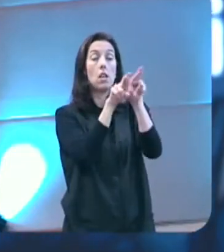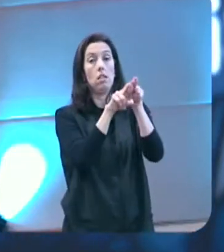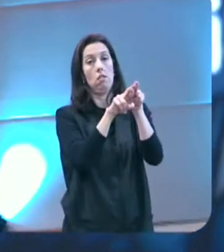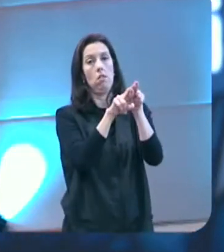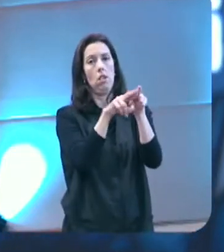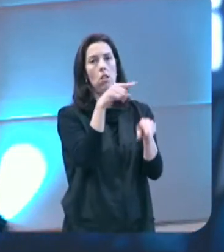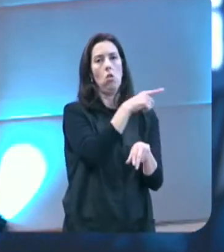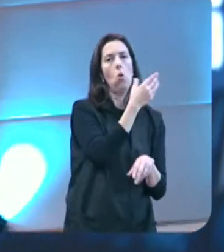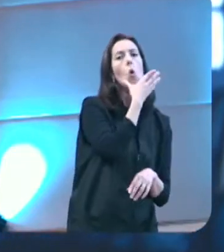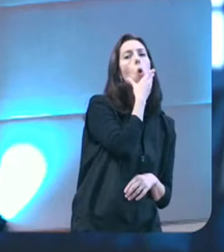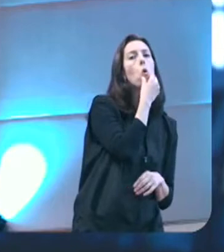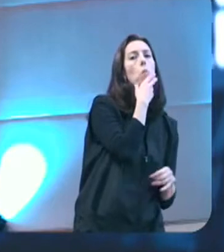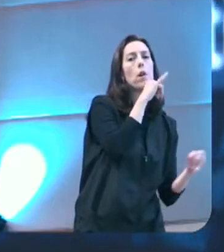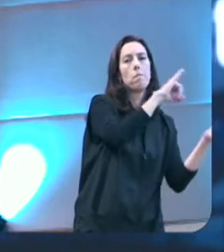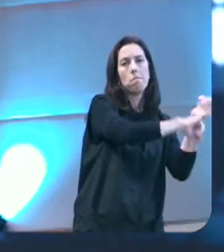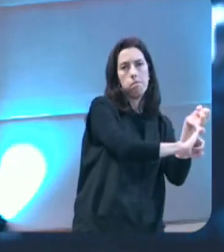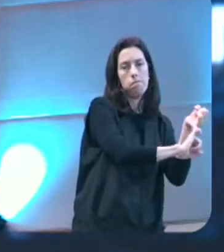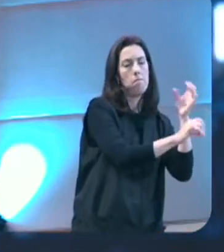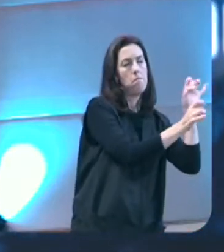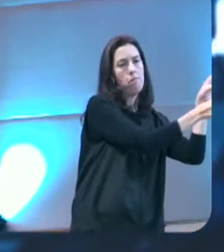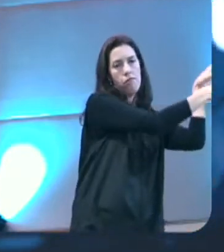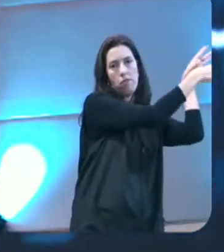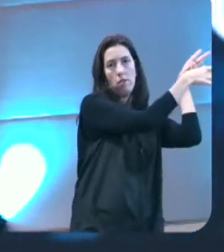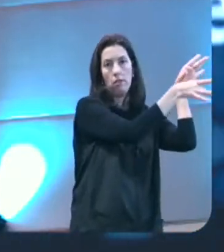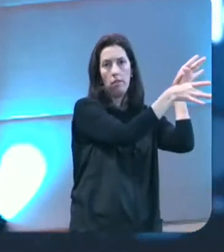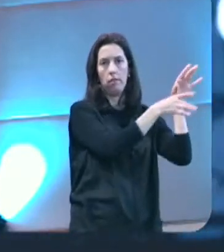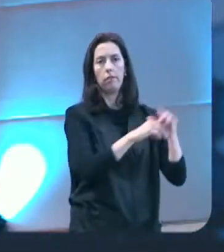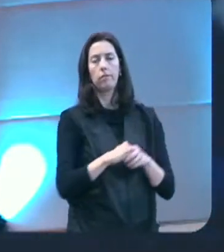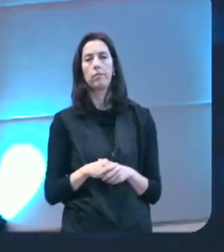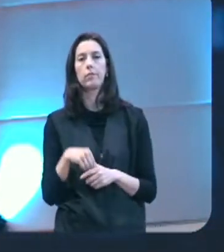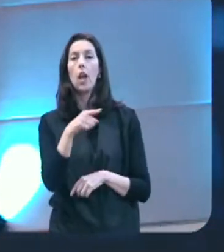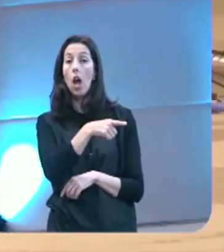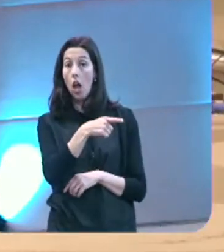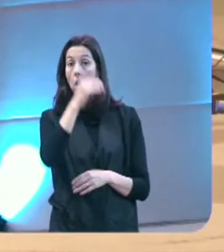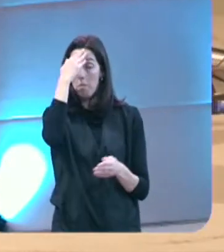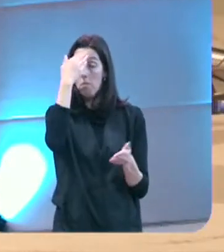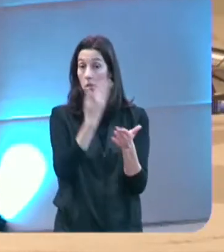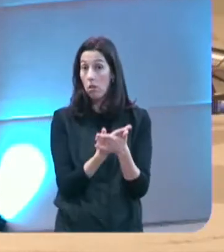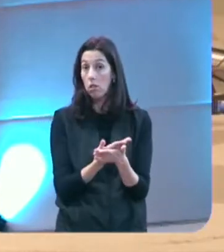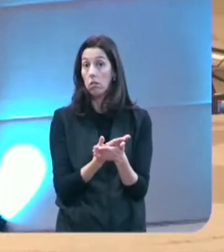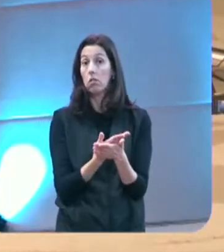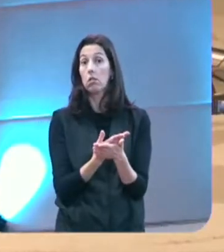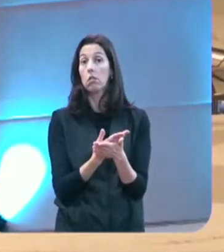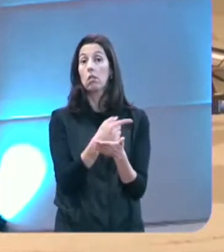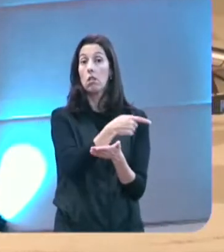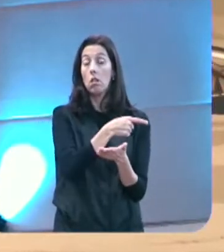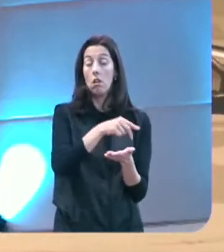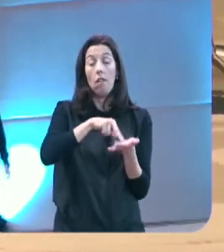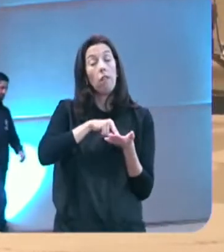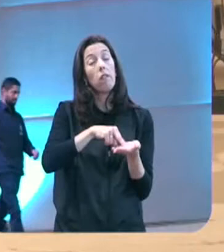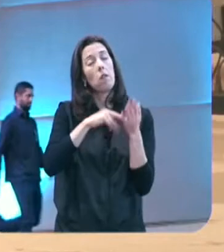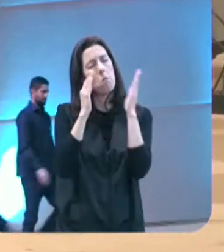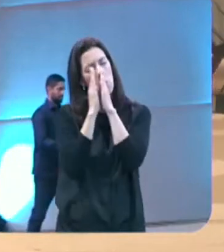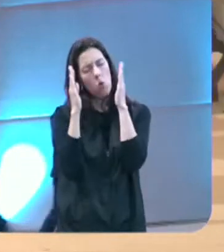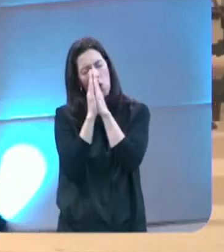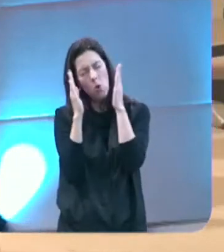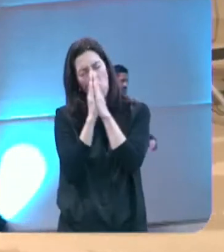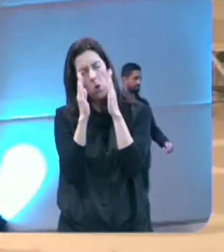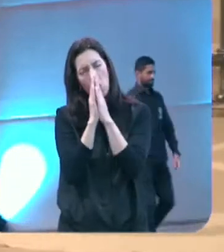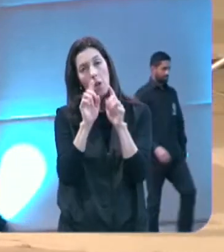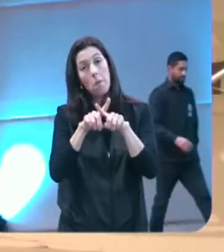E ela creu nisto, e ela orou também por isto. E, passado algum